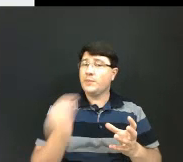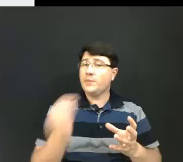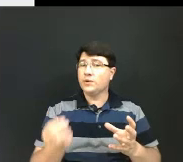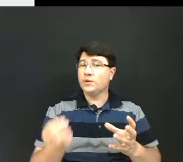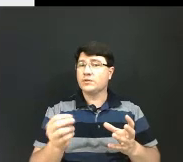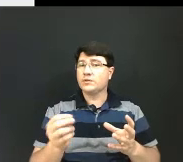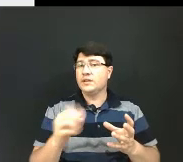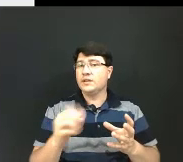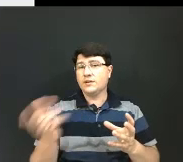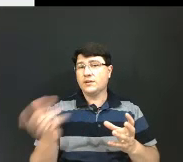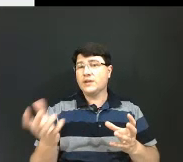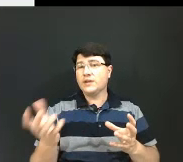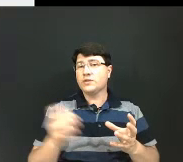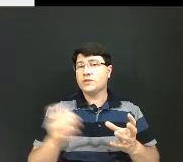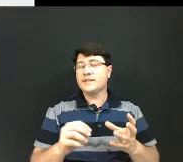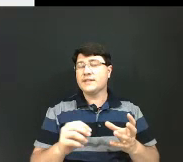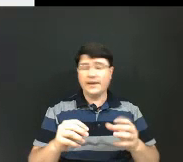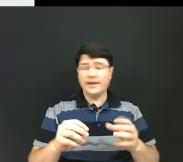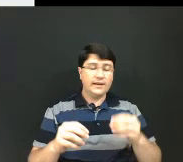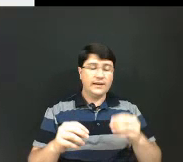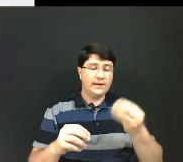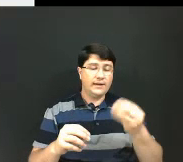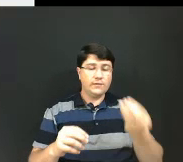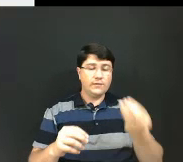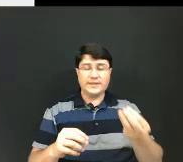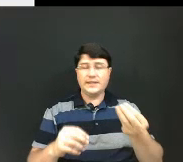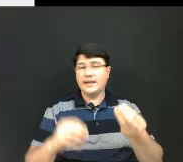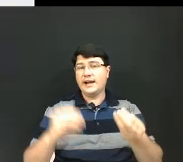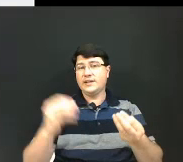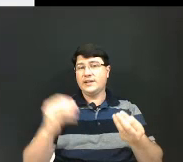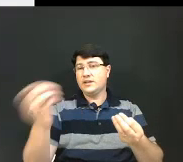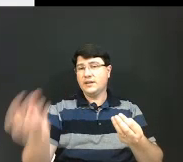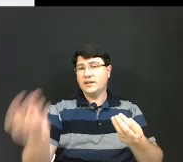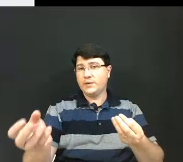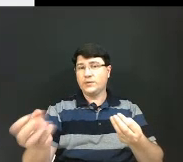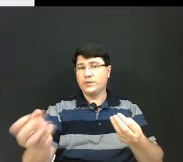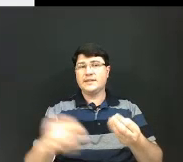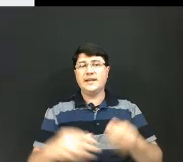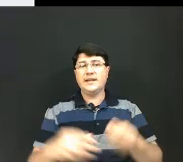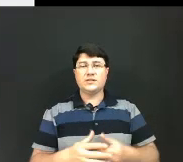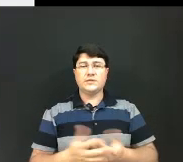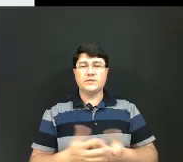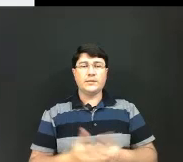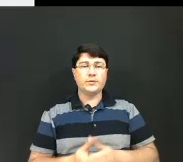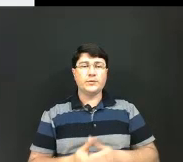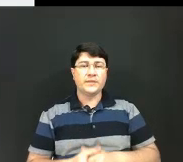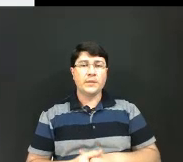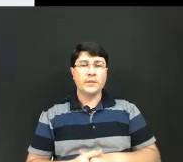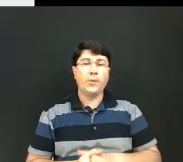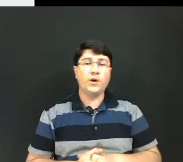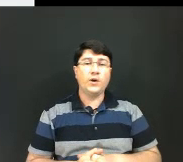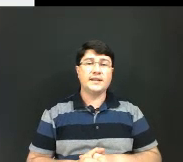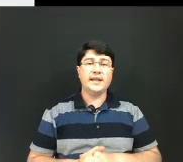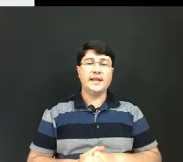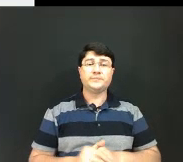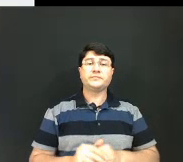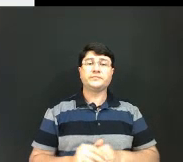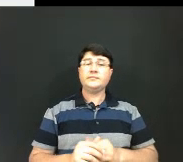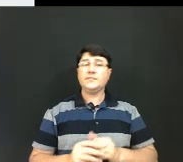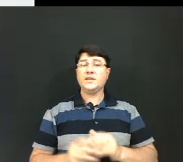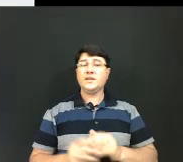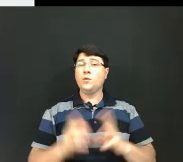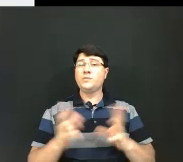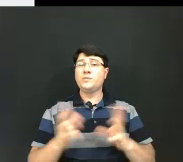de um lugar para outro. E são locações, né? É uma cidade para outra cidade, um exemplo. Posse, né?